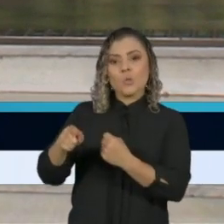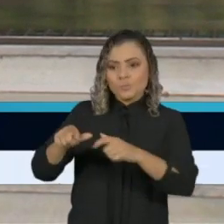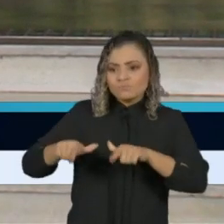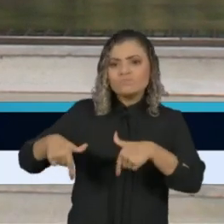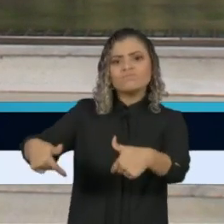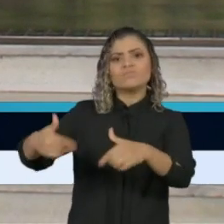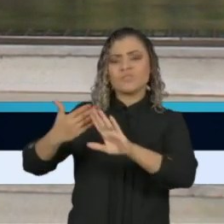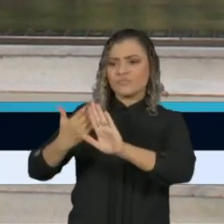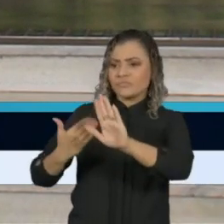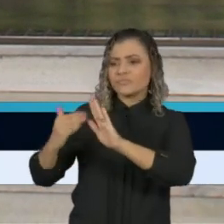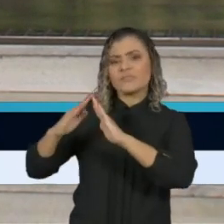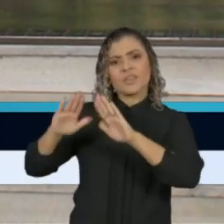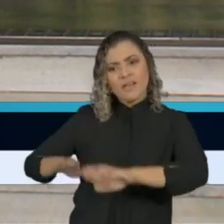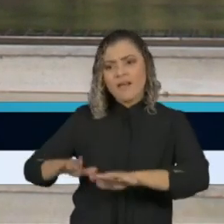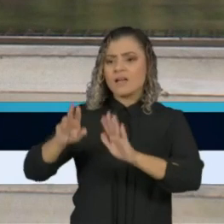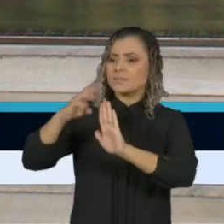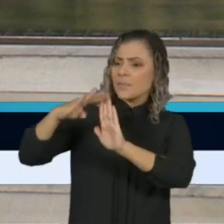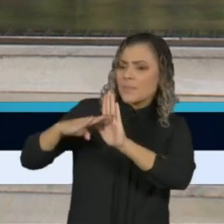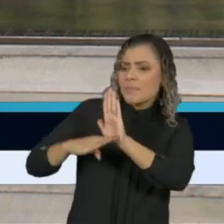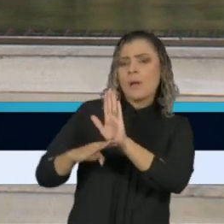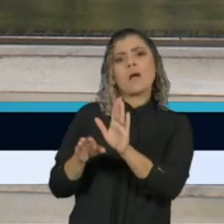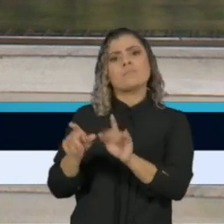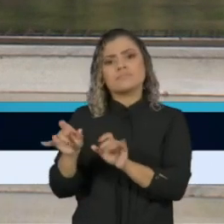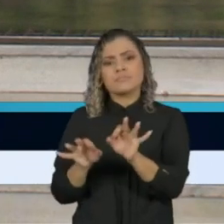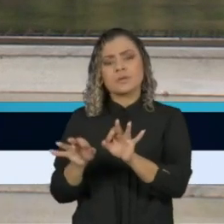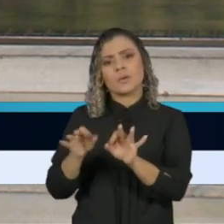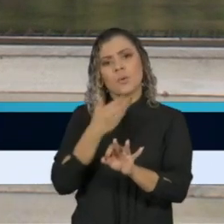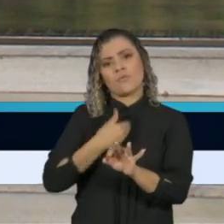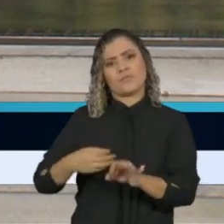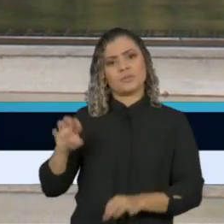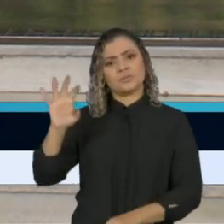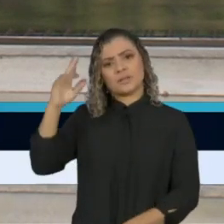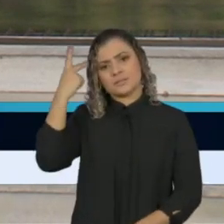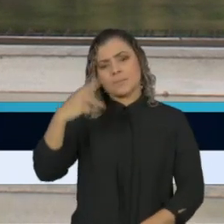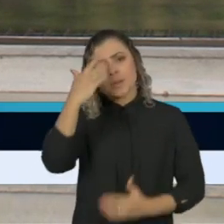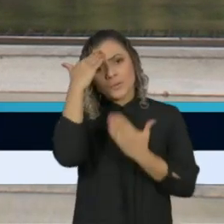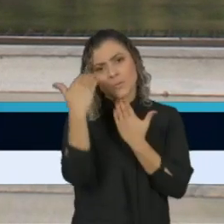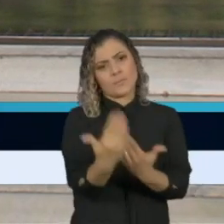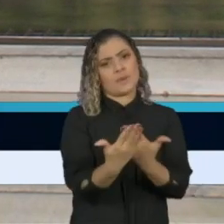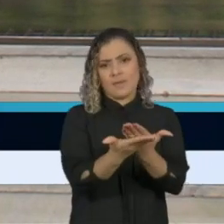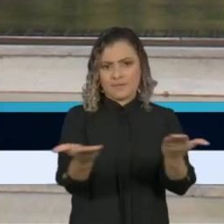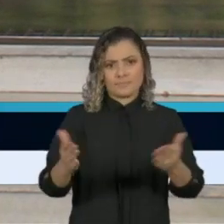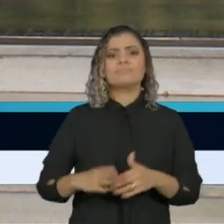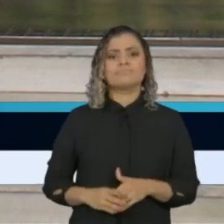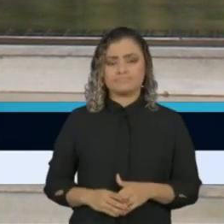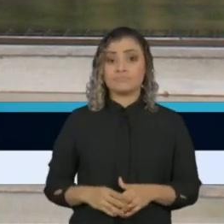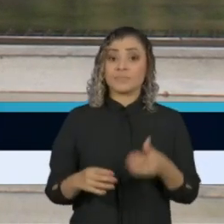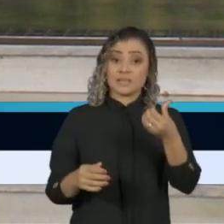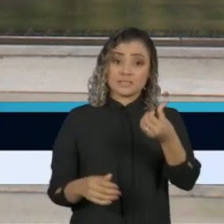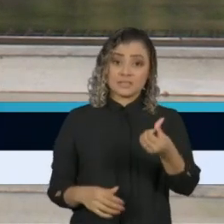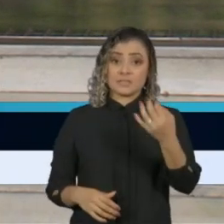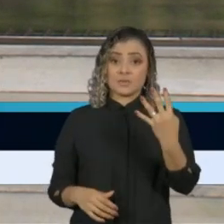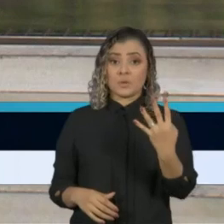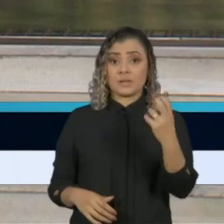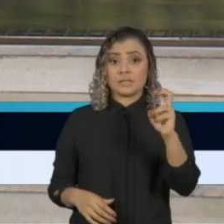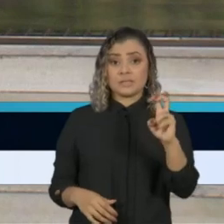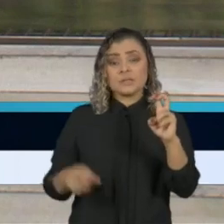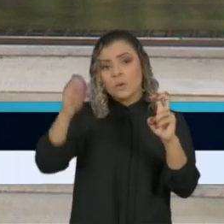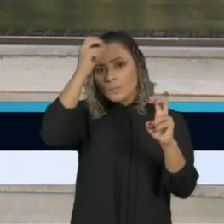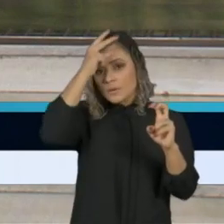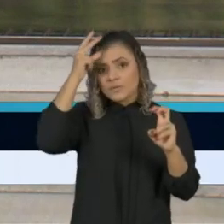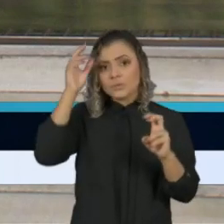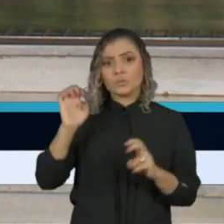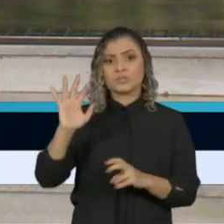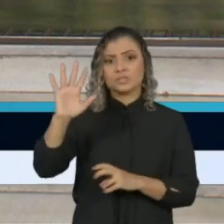medida, em nome do governo de São Paulo, muito obrigado também. Em nome dos 645 municípios do estado